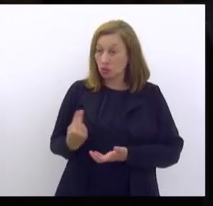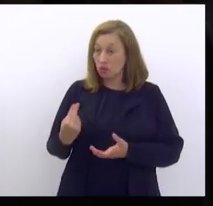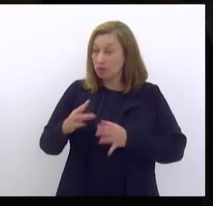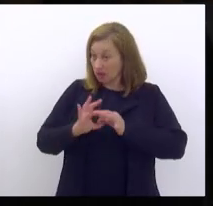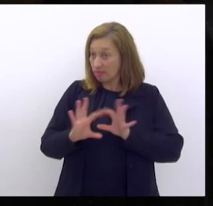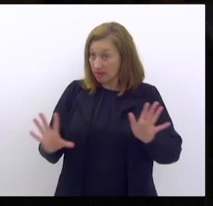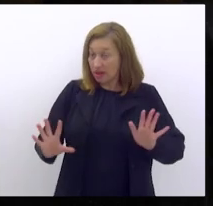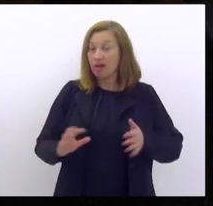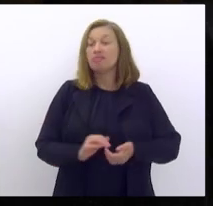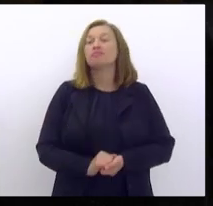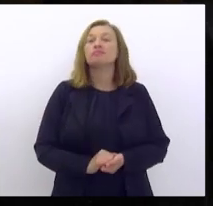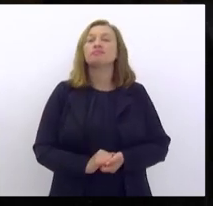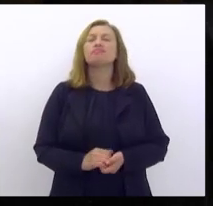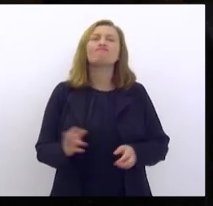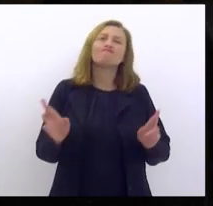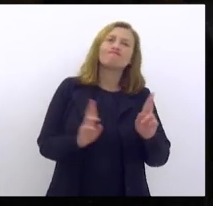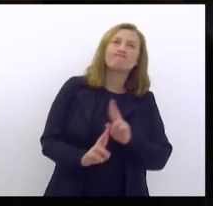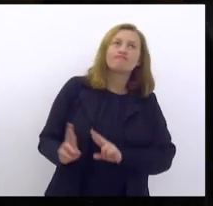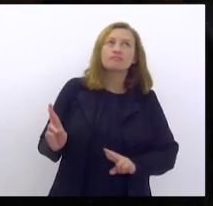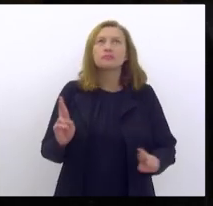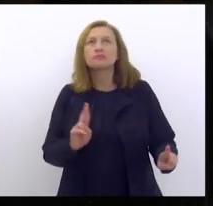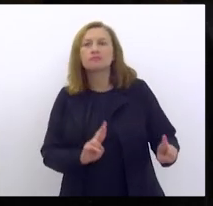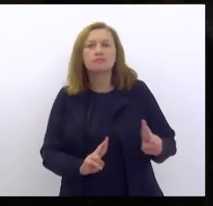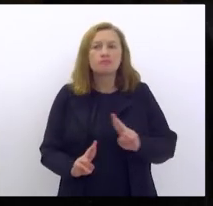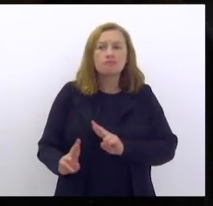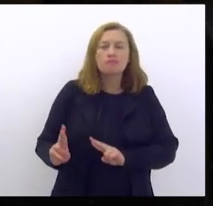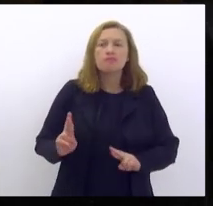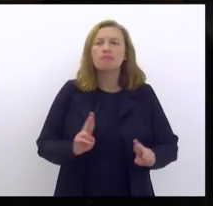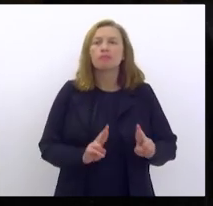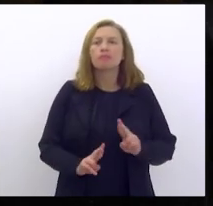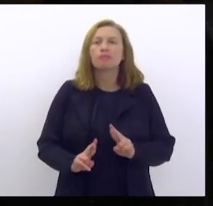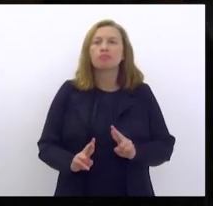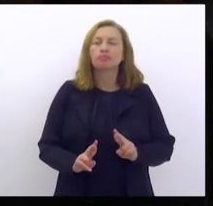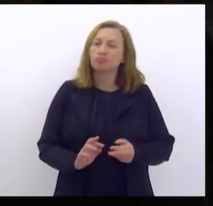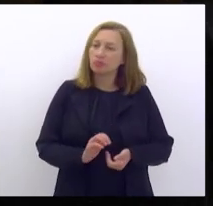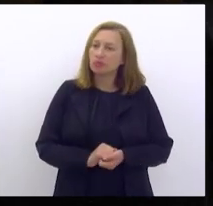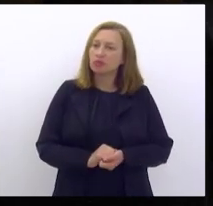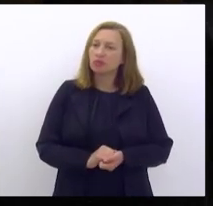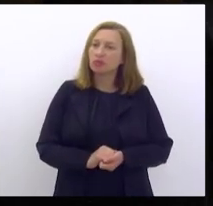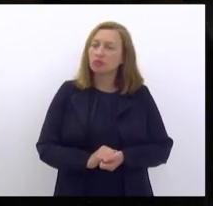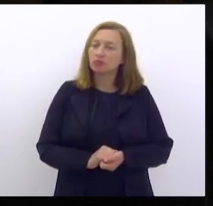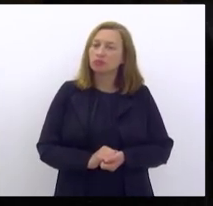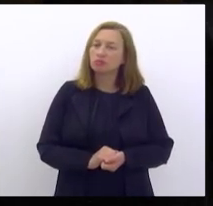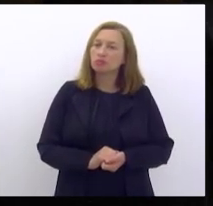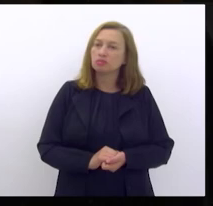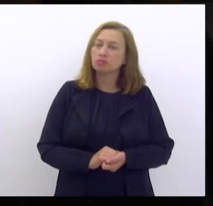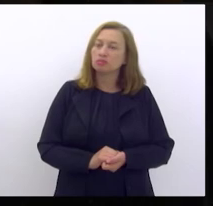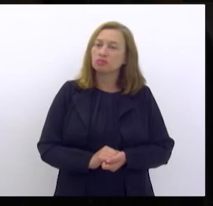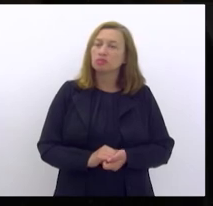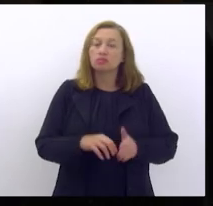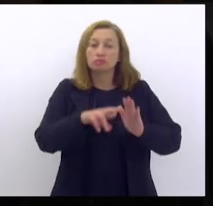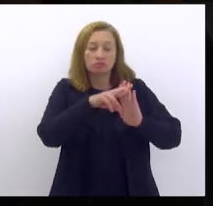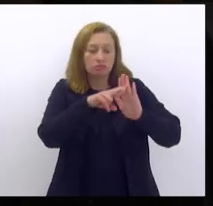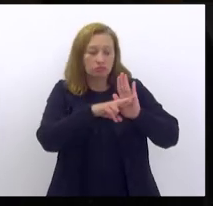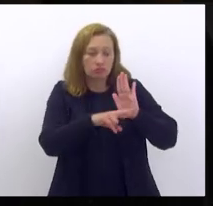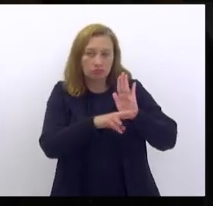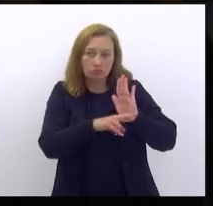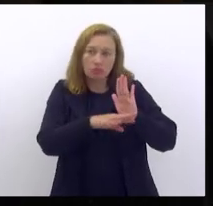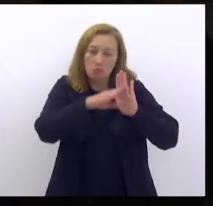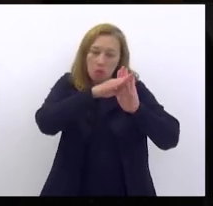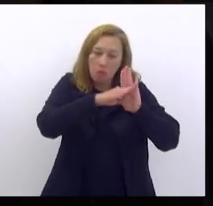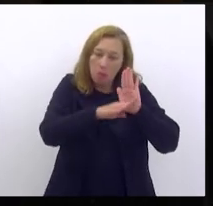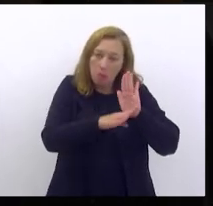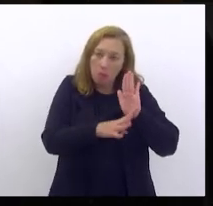né, em relação aos procedimentos que devem ocorrer